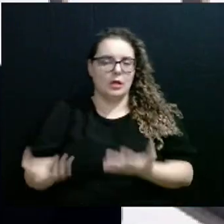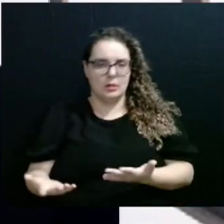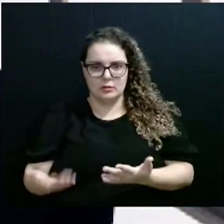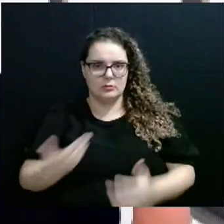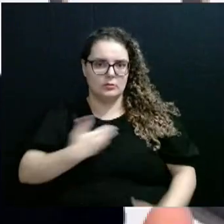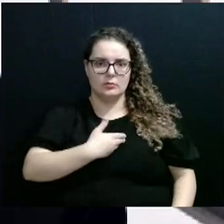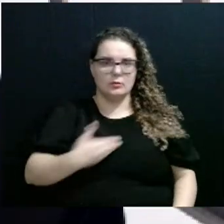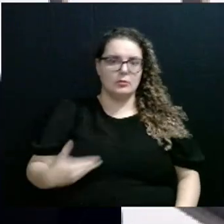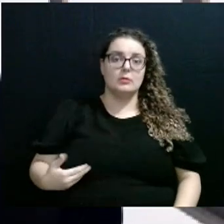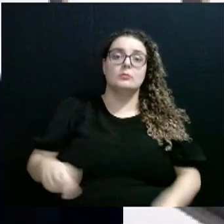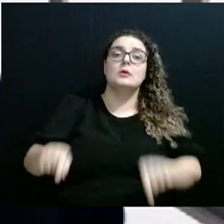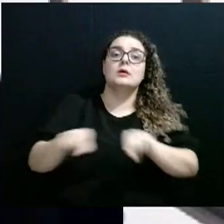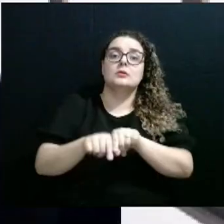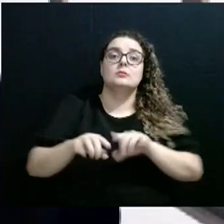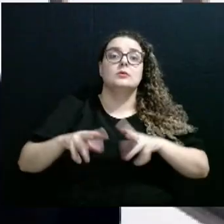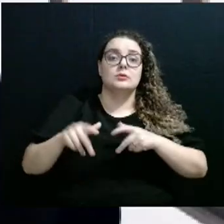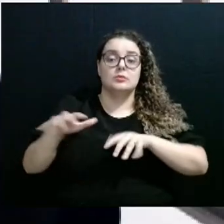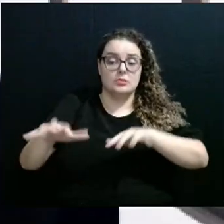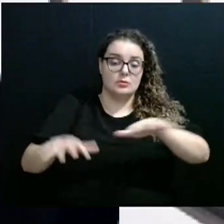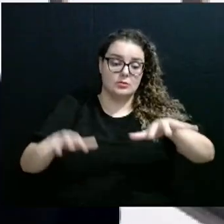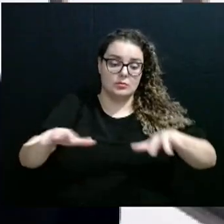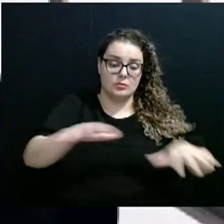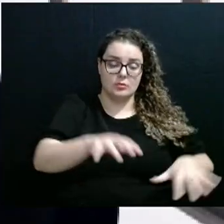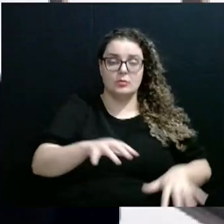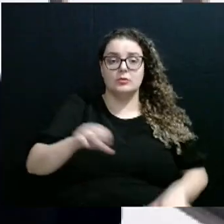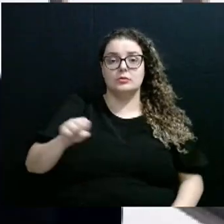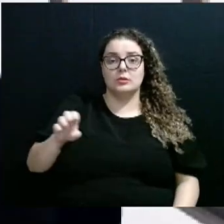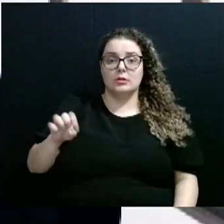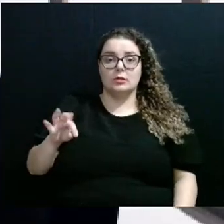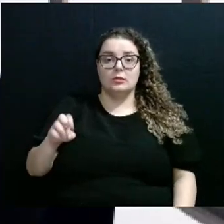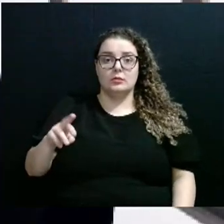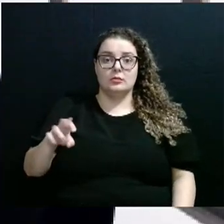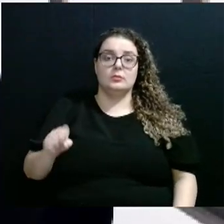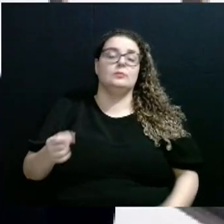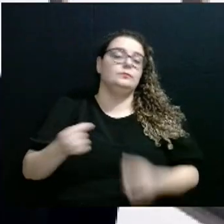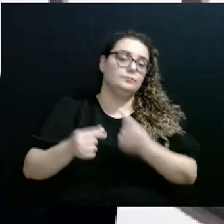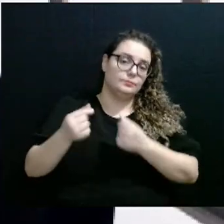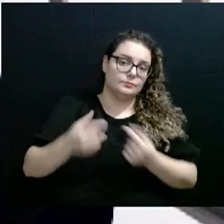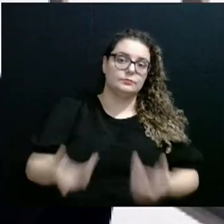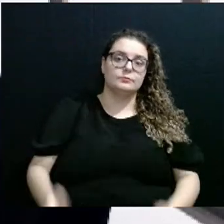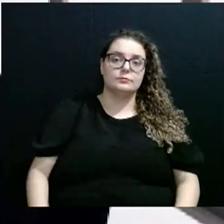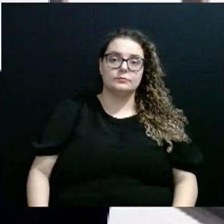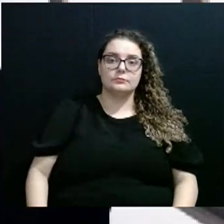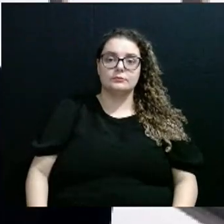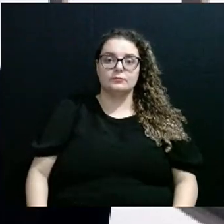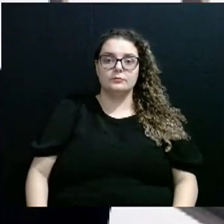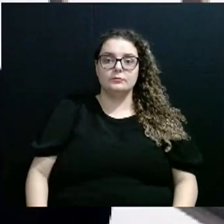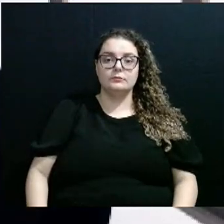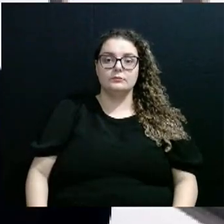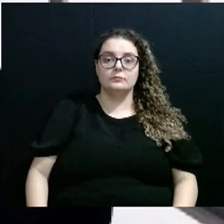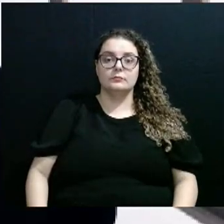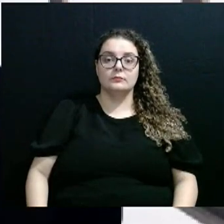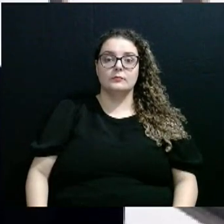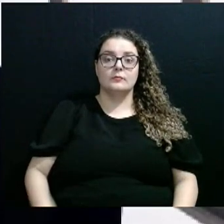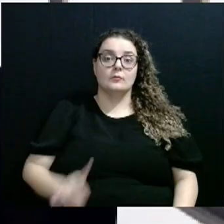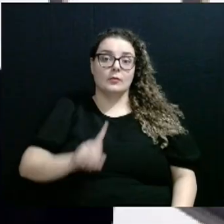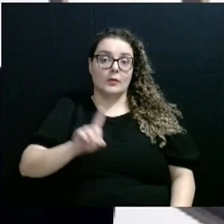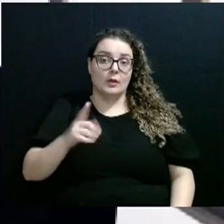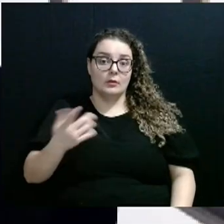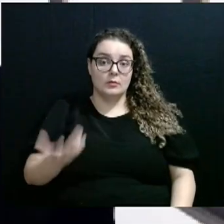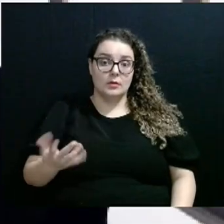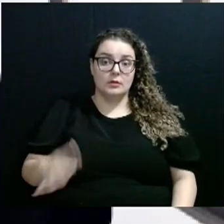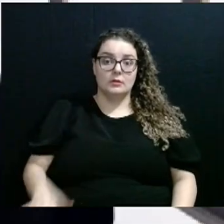de todos os setores econômicos, até para que isso não seja enviesado,